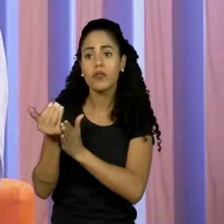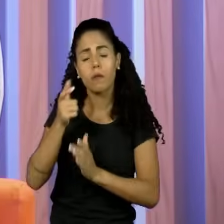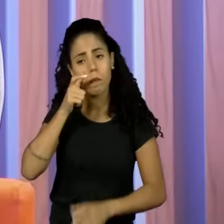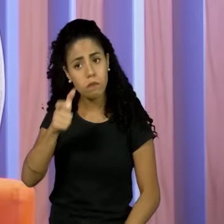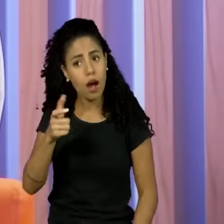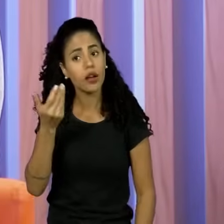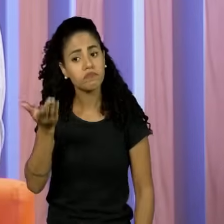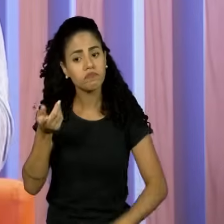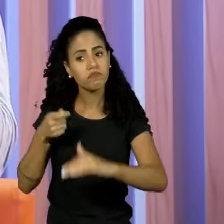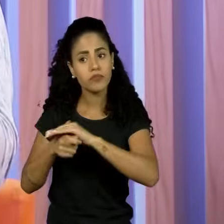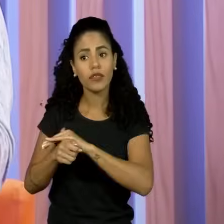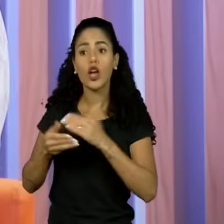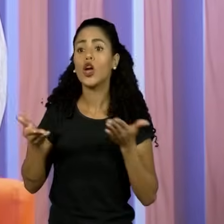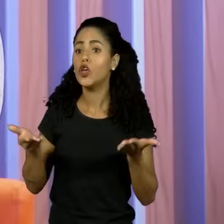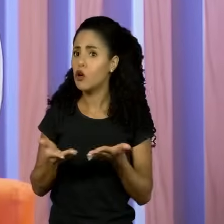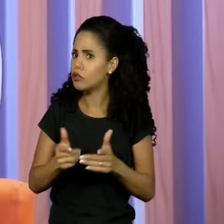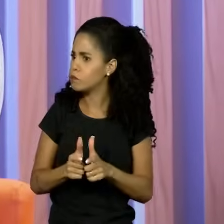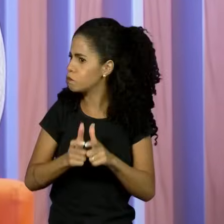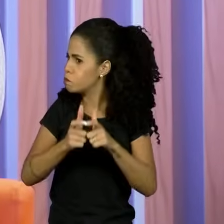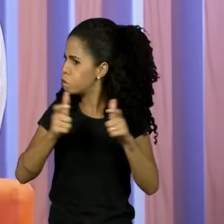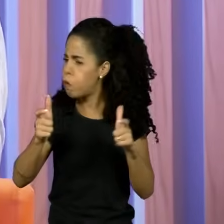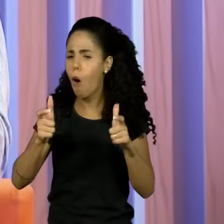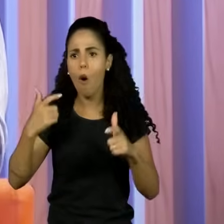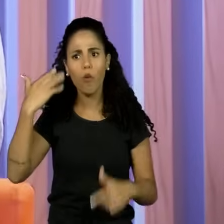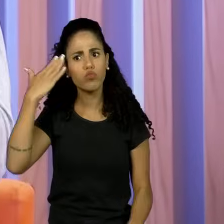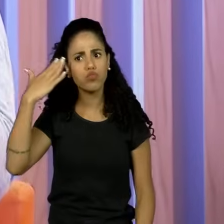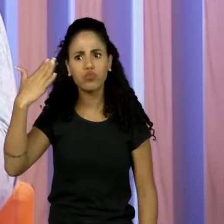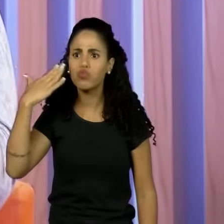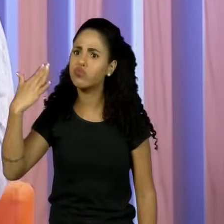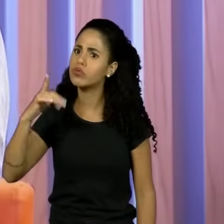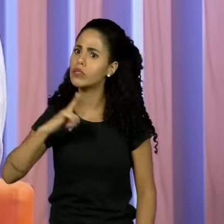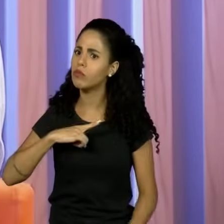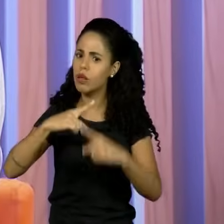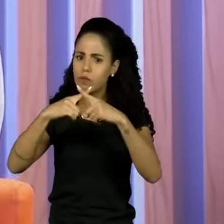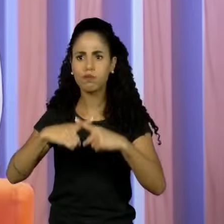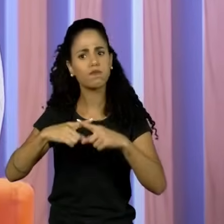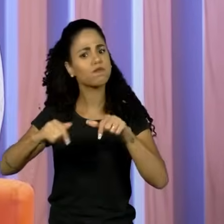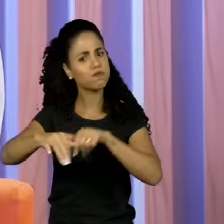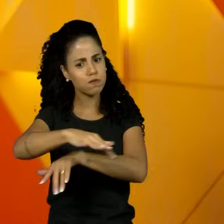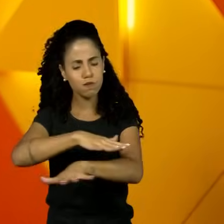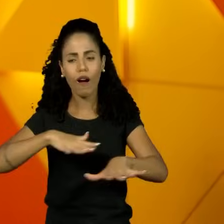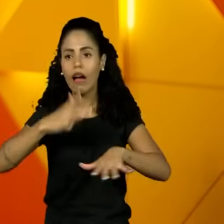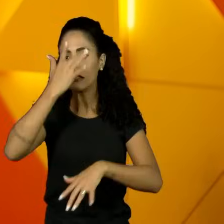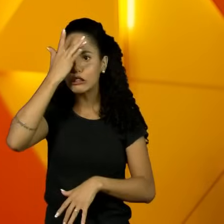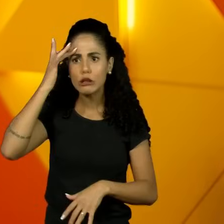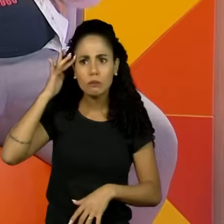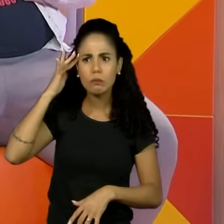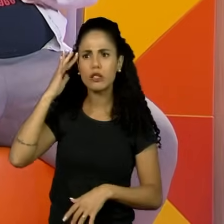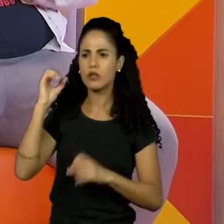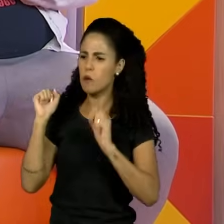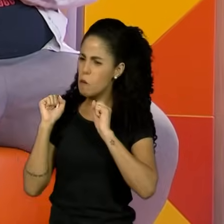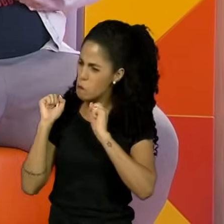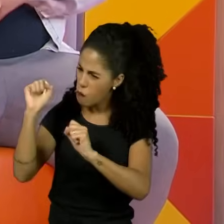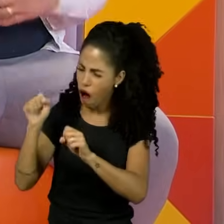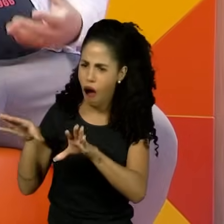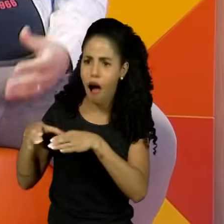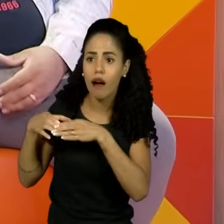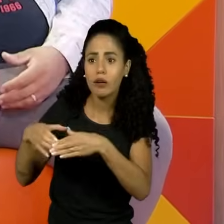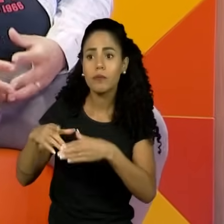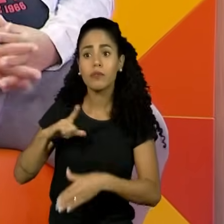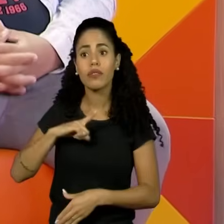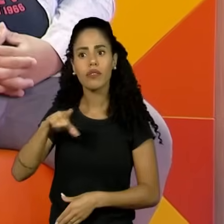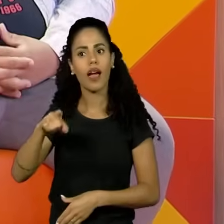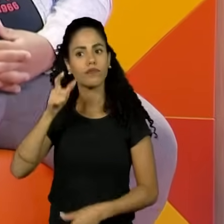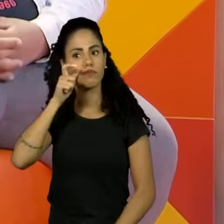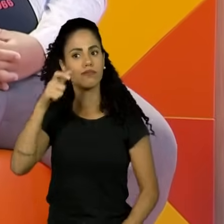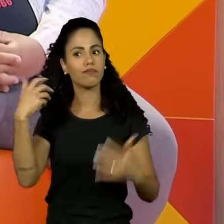interessante. E hoje se tornou um fenômeno de você ter uma movimentação de galera mesmo, torcida organizada, e realmente é